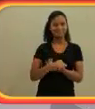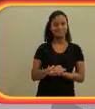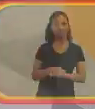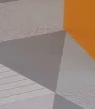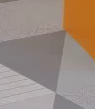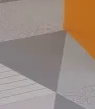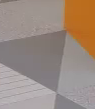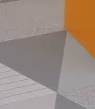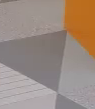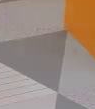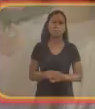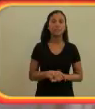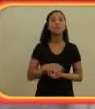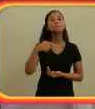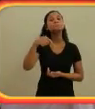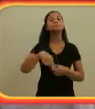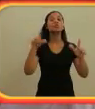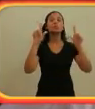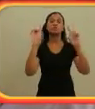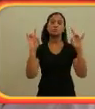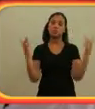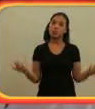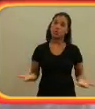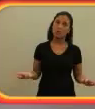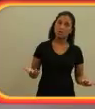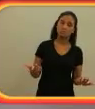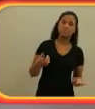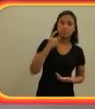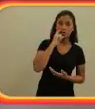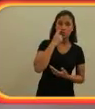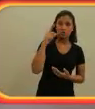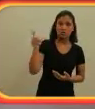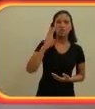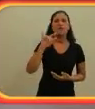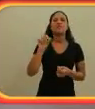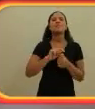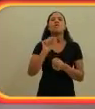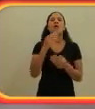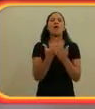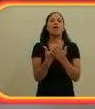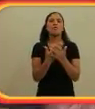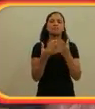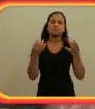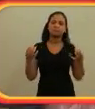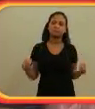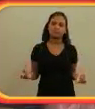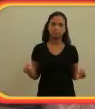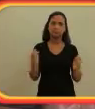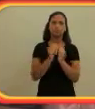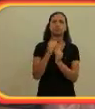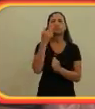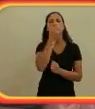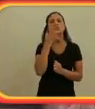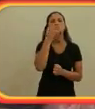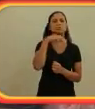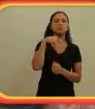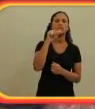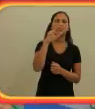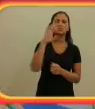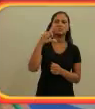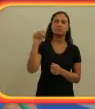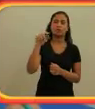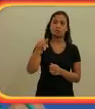cadeirante. Fique com a gente. No programa especial de hoje, Zé Luiz Pacheco vai fazer uma aula de yoga com o músico Marcelo